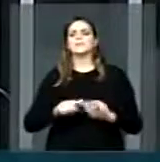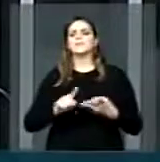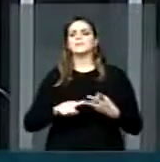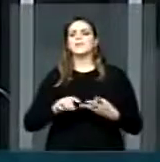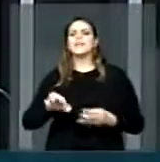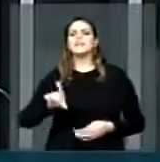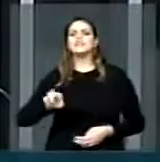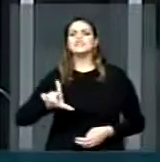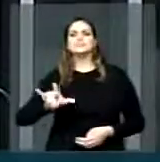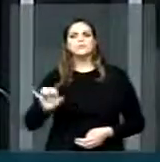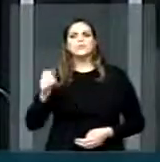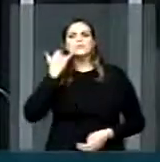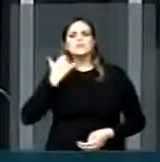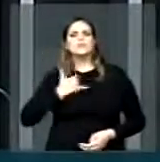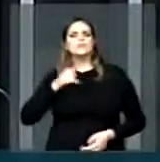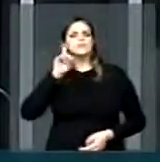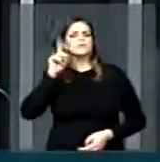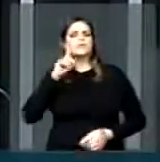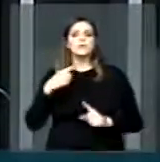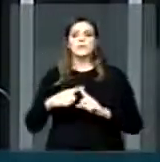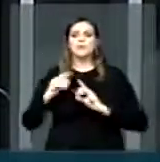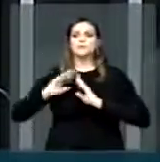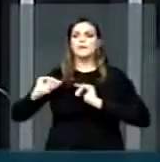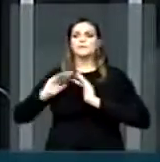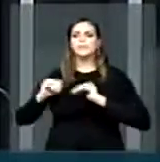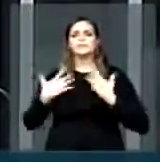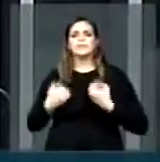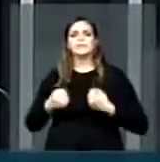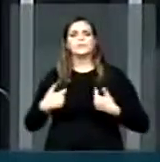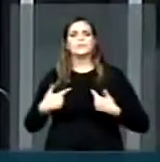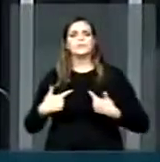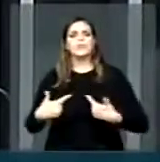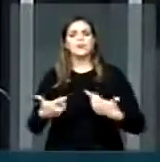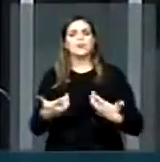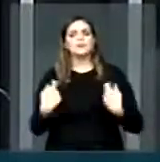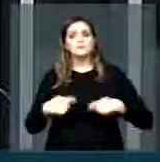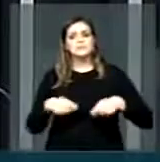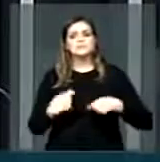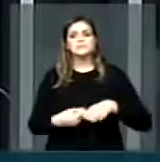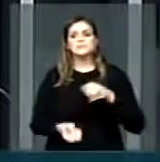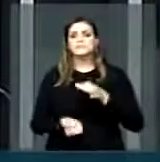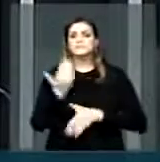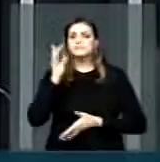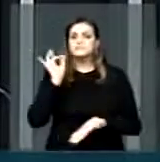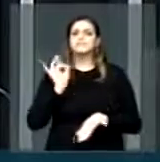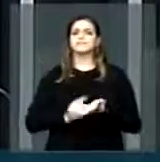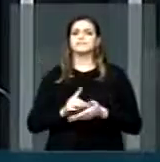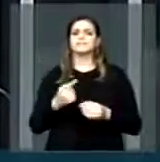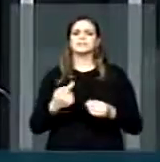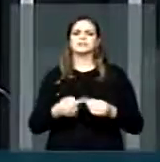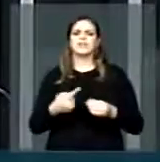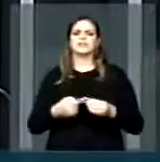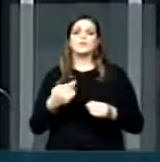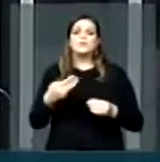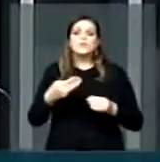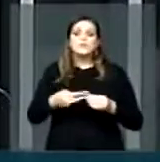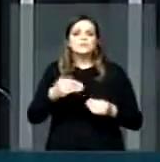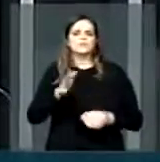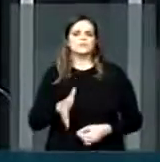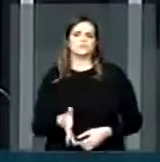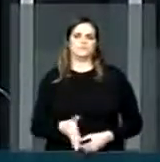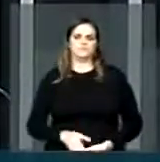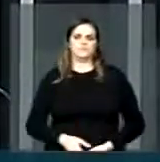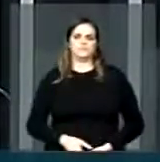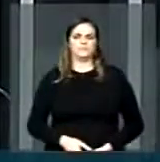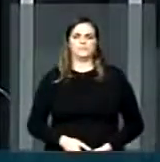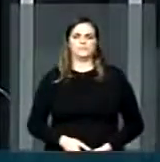que vamos trabalhar, vamos brigar, vamos lutar pela emancipação desses municípios através dos